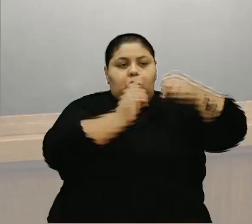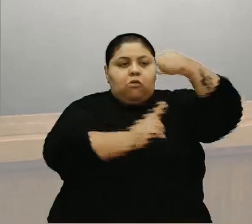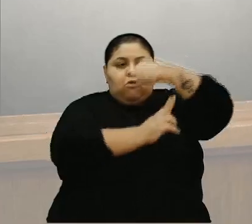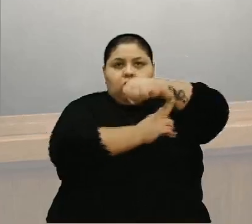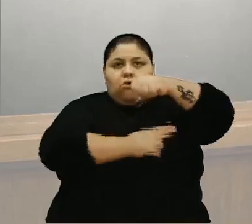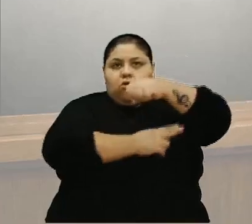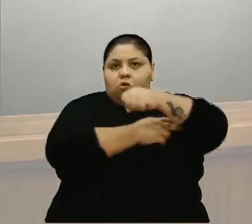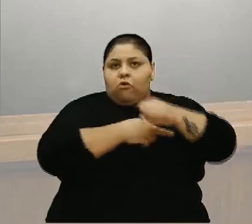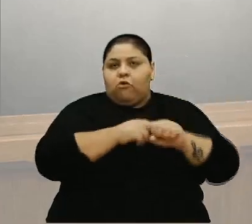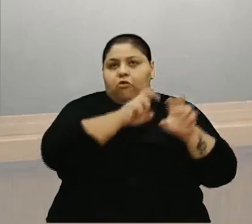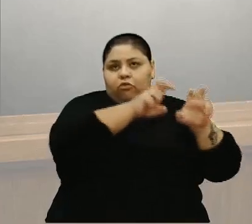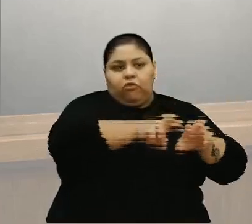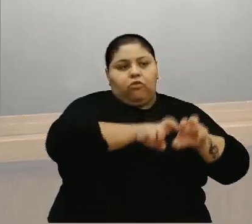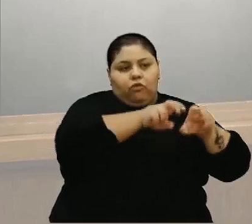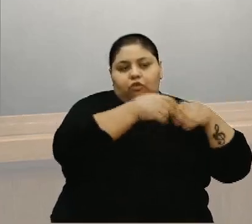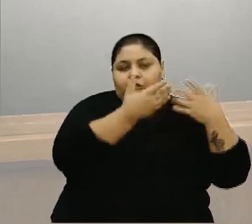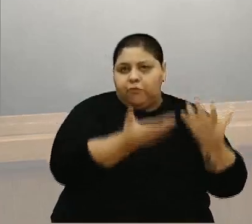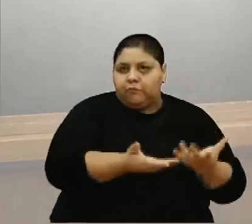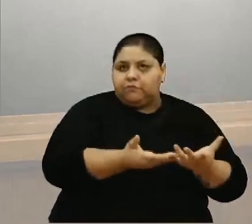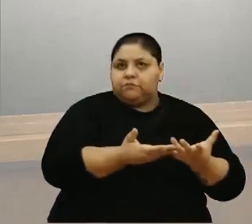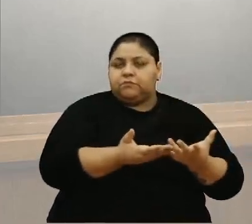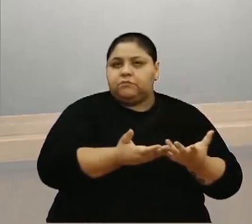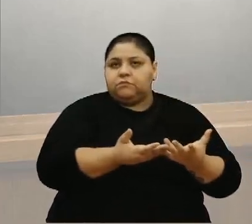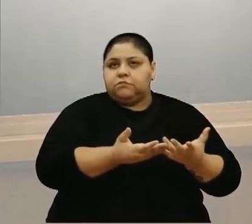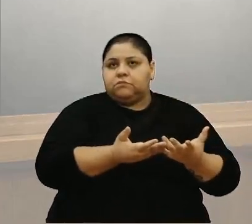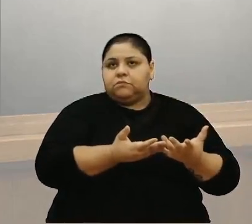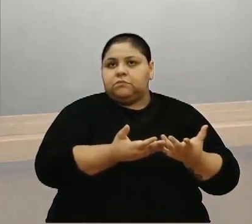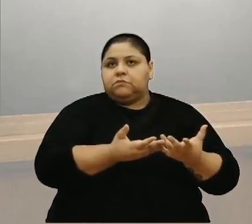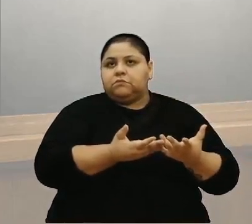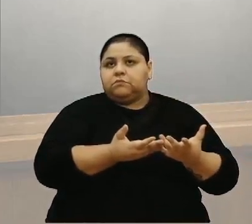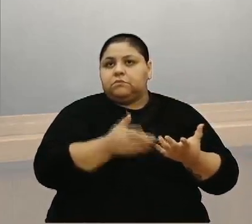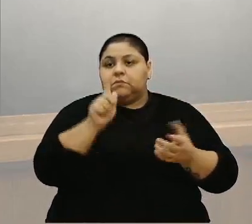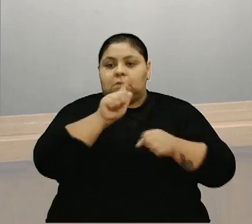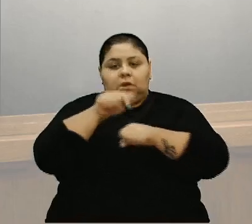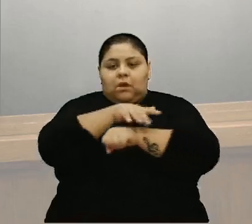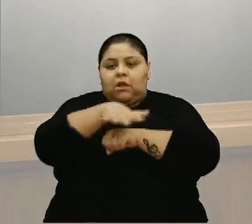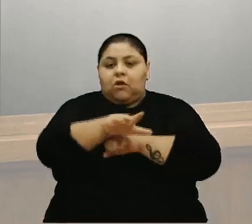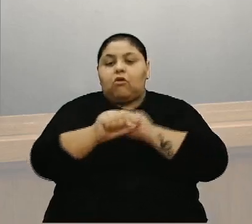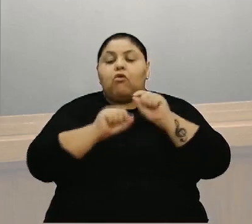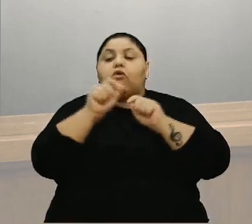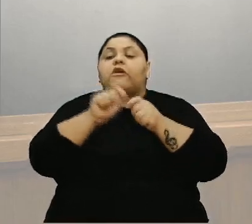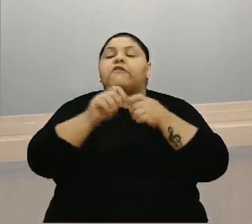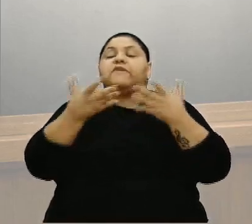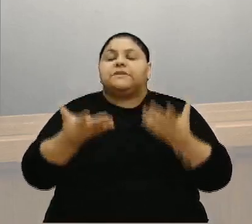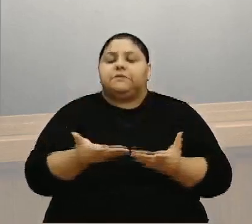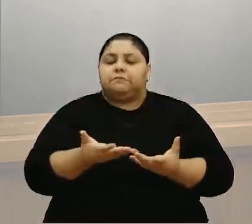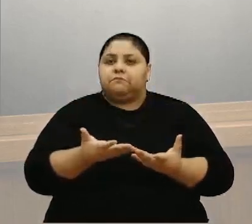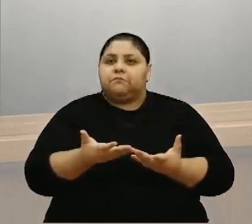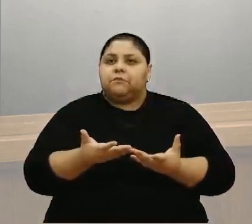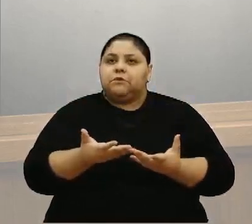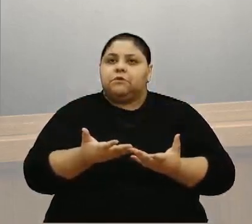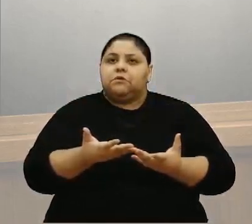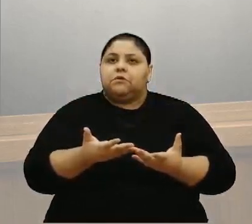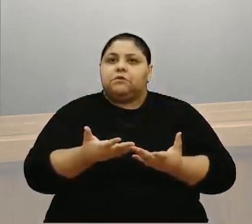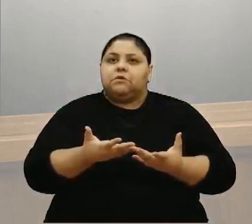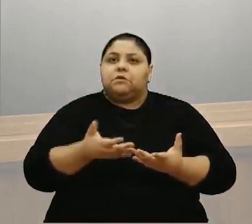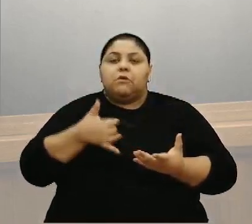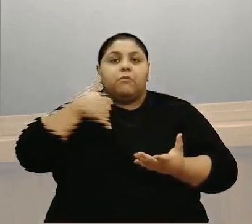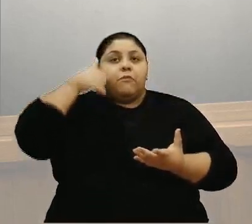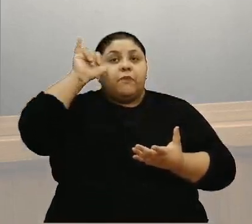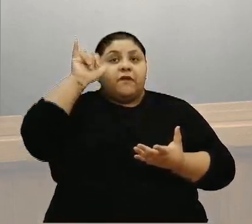Vila Seca, em Vila Cristina, em Galópolis. O que vai ser feito lá para conter aqueles morros